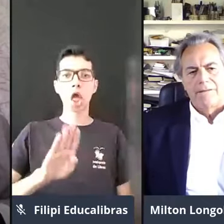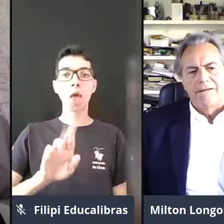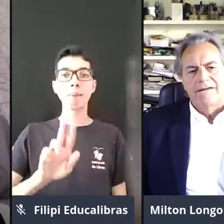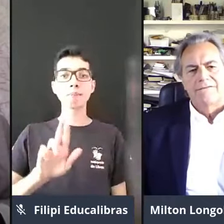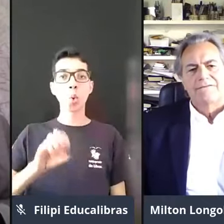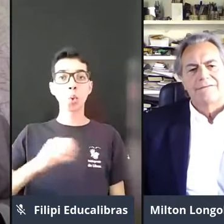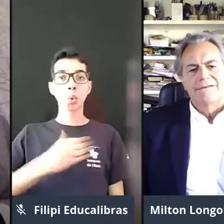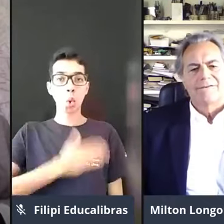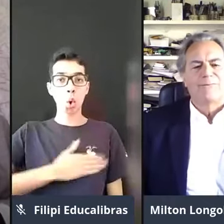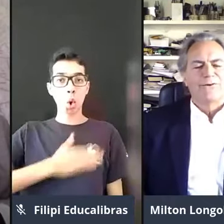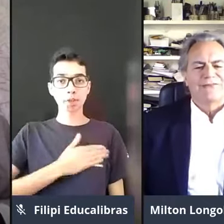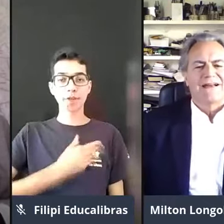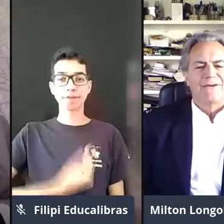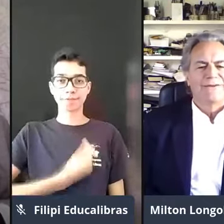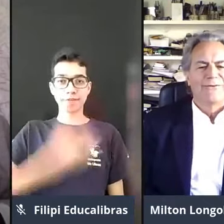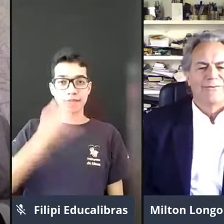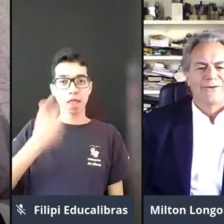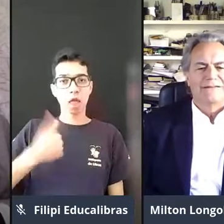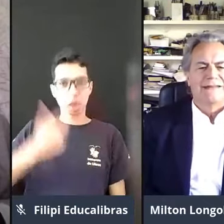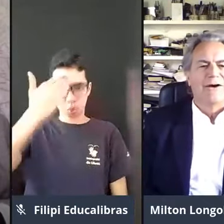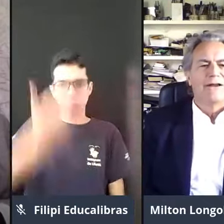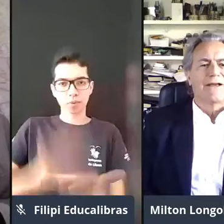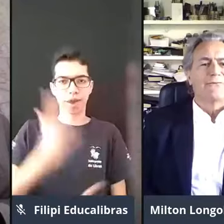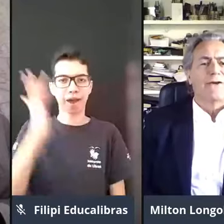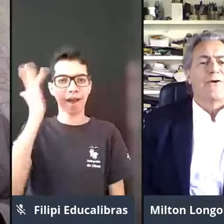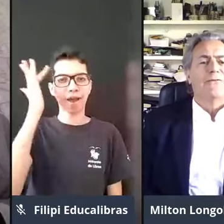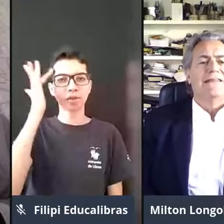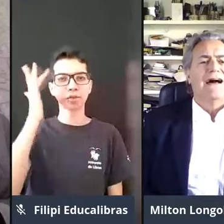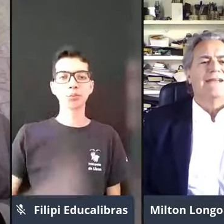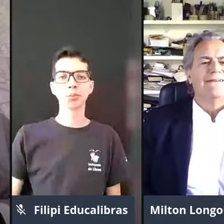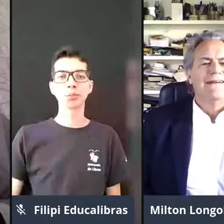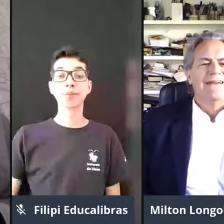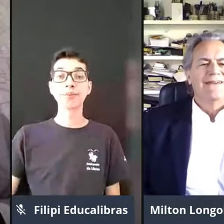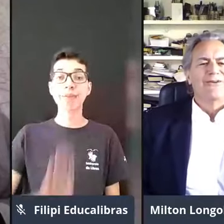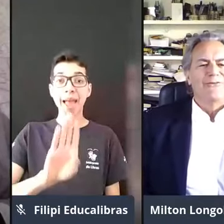Bruno caiu de novo aí. Puxa, caiu de novo. Nossa, na hora que eu fui